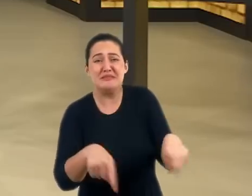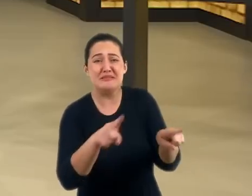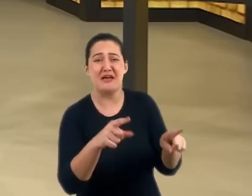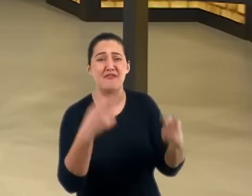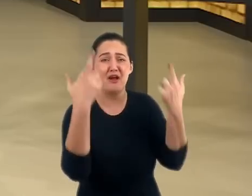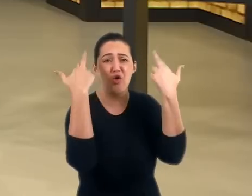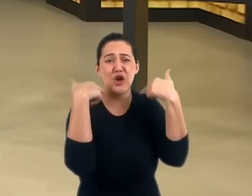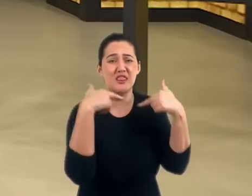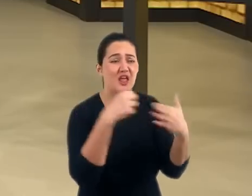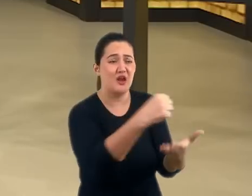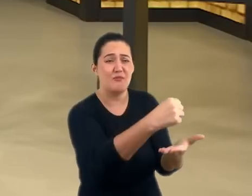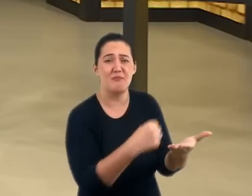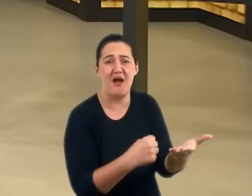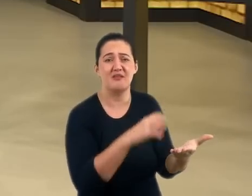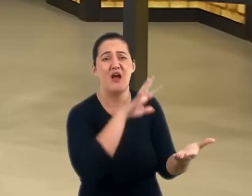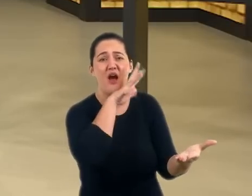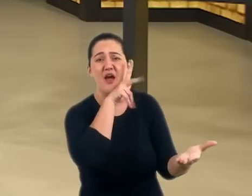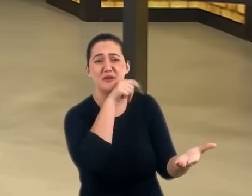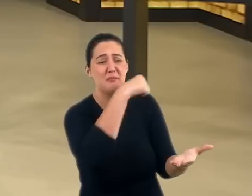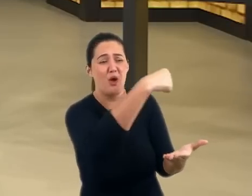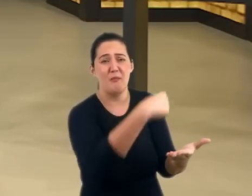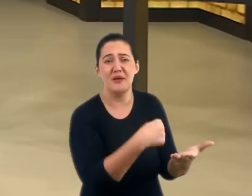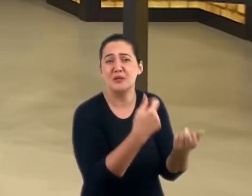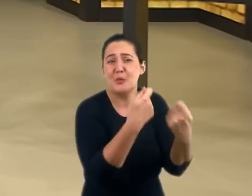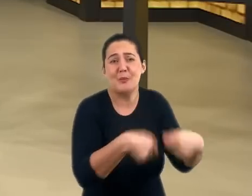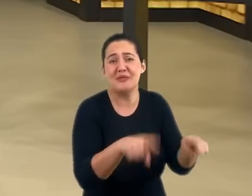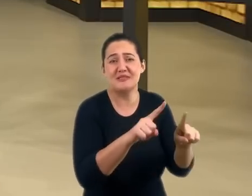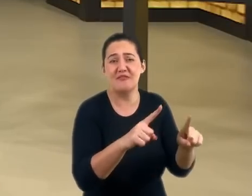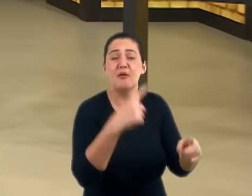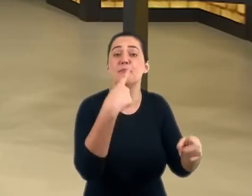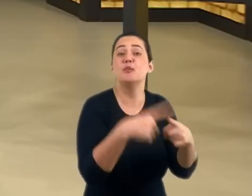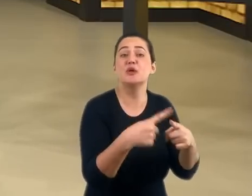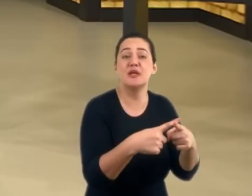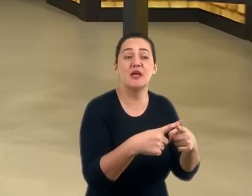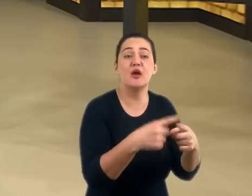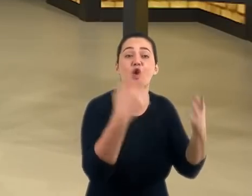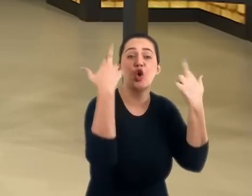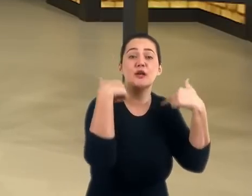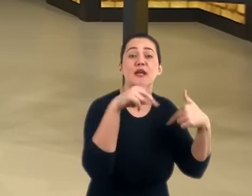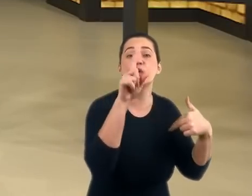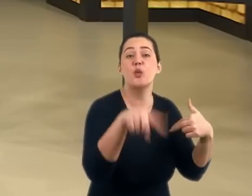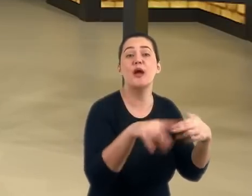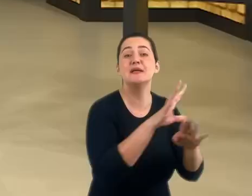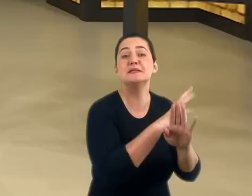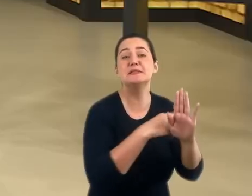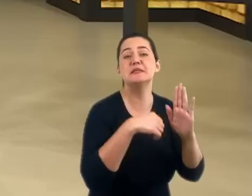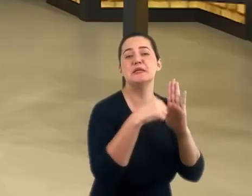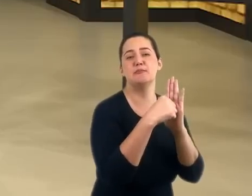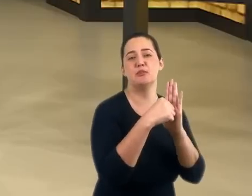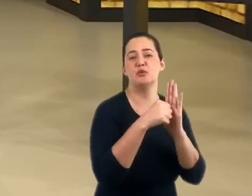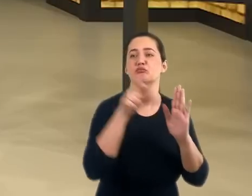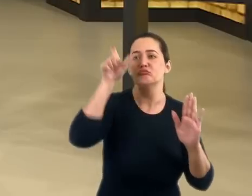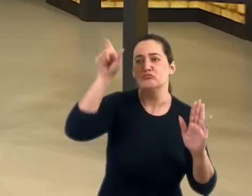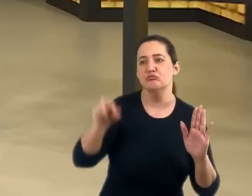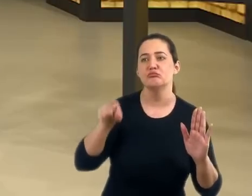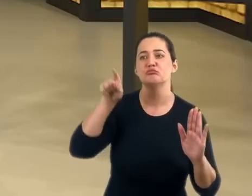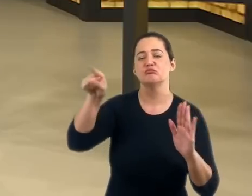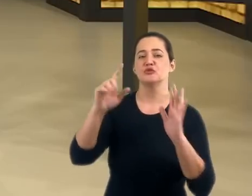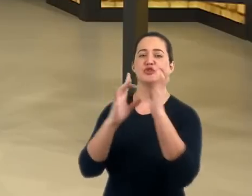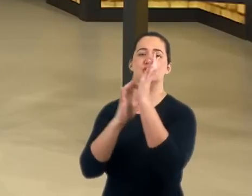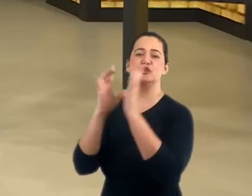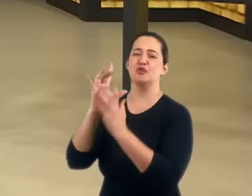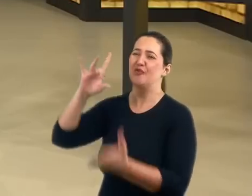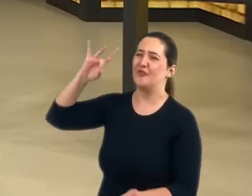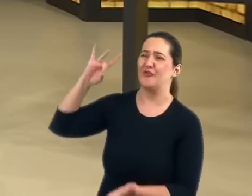no templo, porque o evento para o qual eles apontavam já estava cumprido. Jesus, o